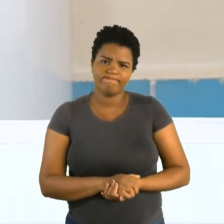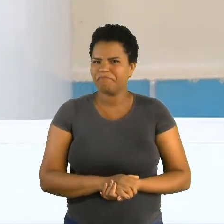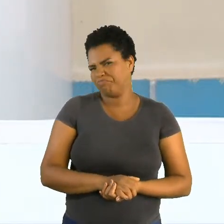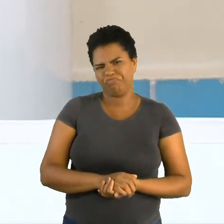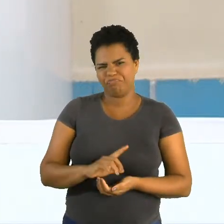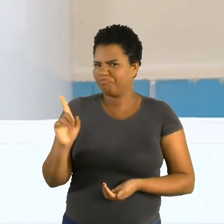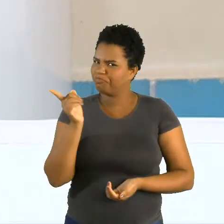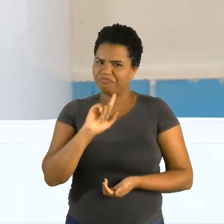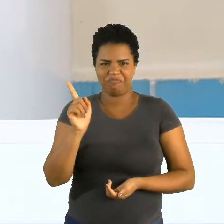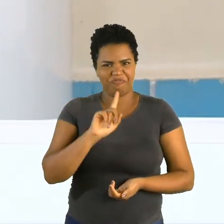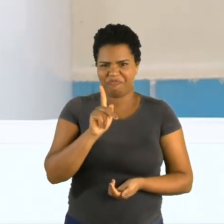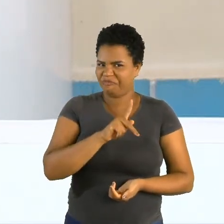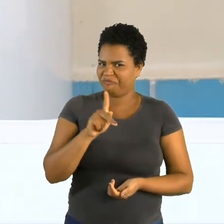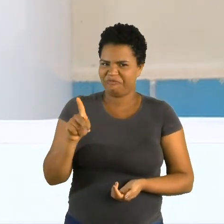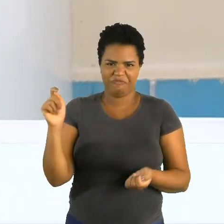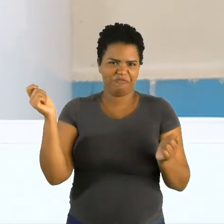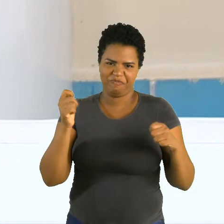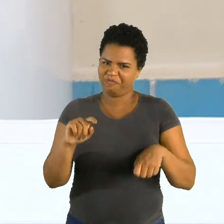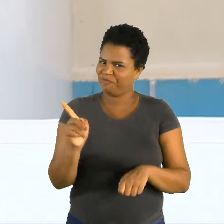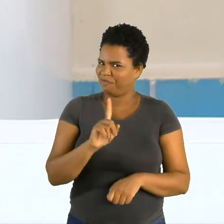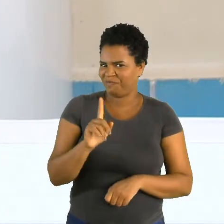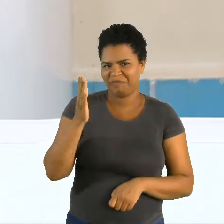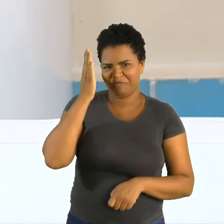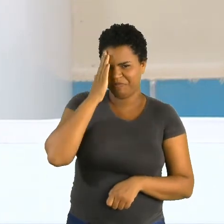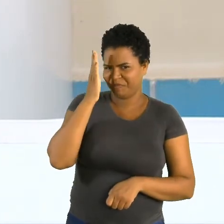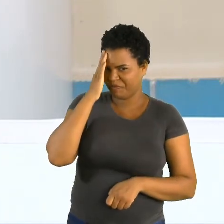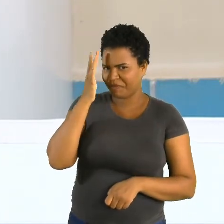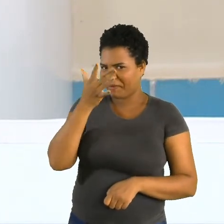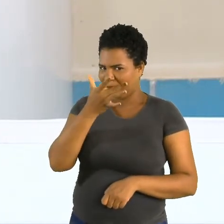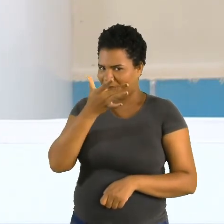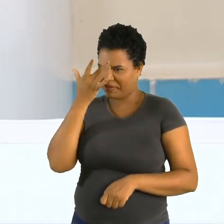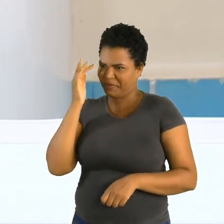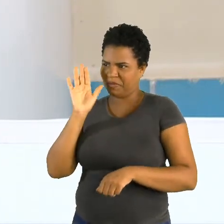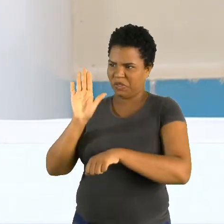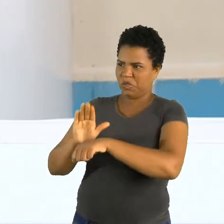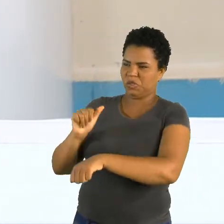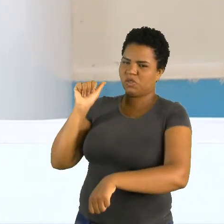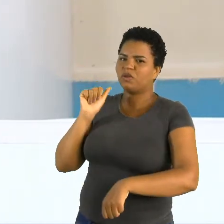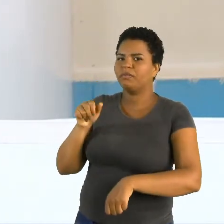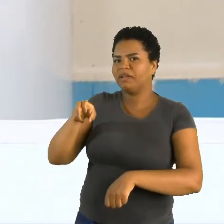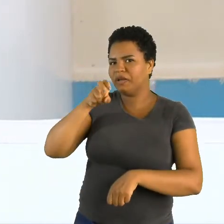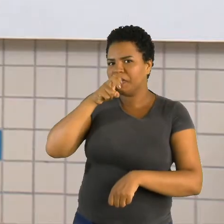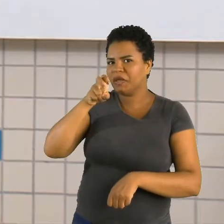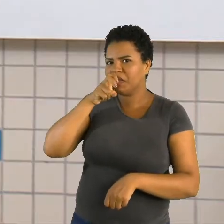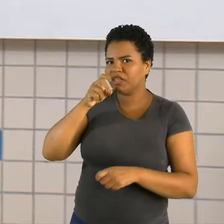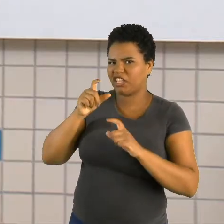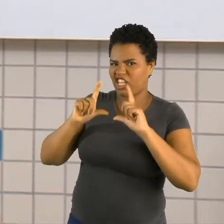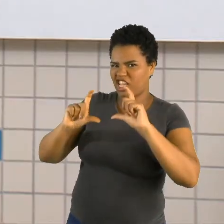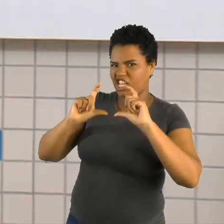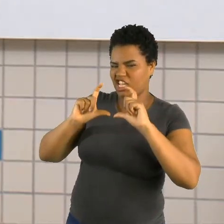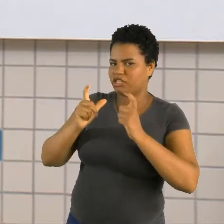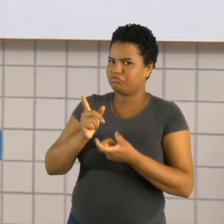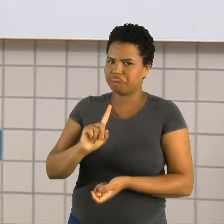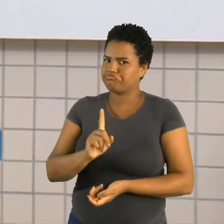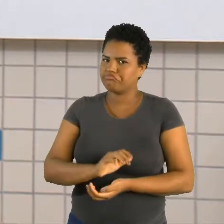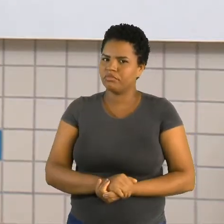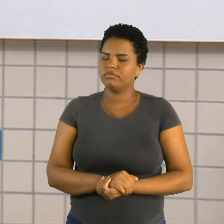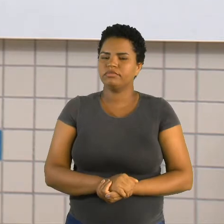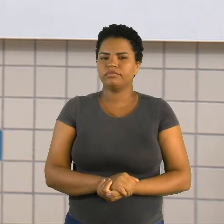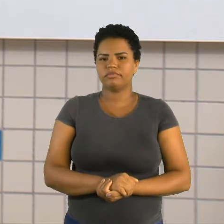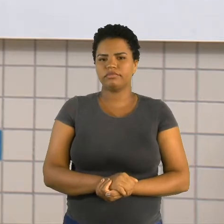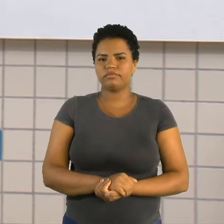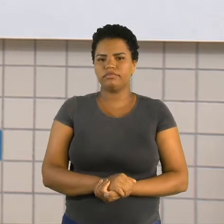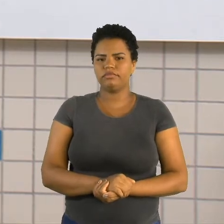Não, prof, não dá para saber quem é que está chamando ela de dentuça. Isso aí. Como que